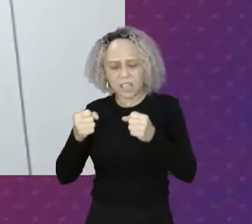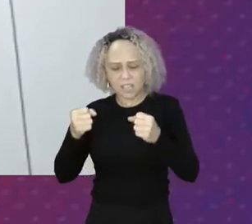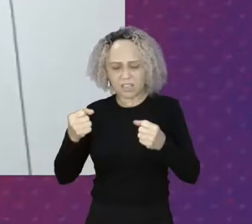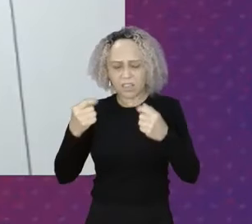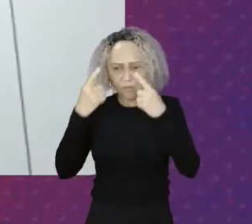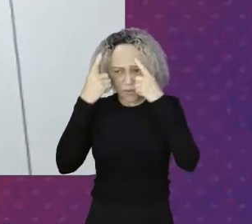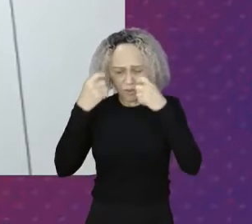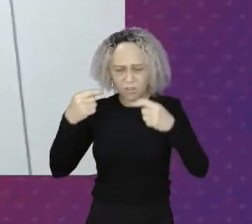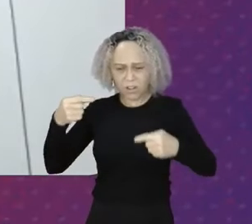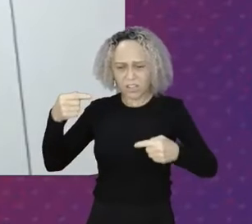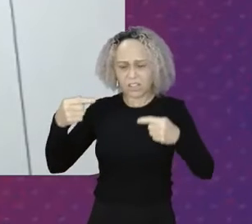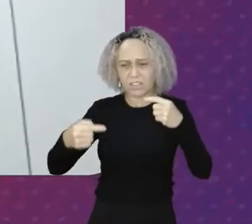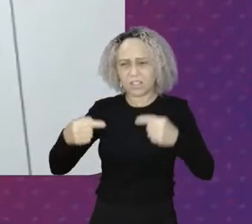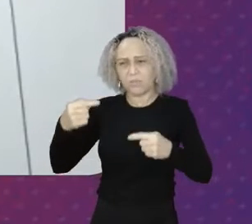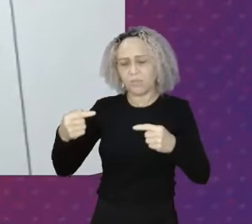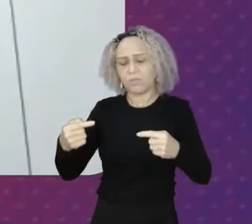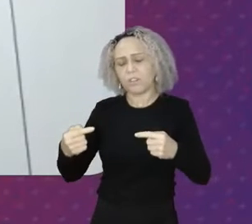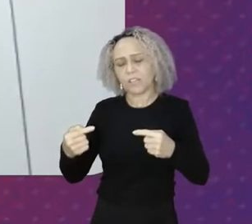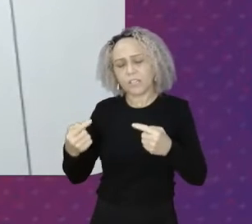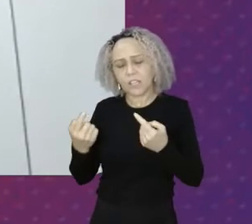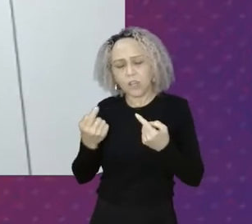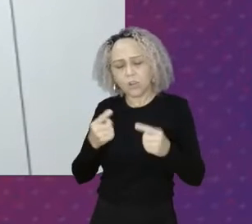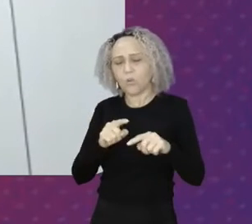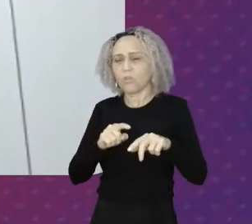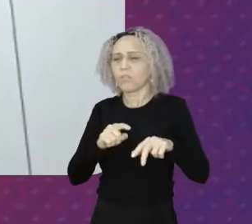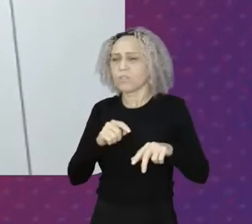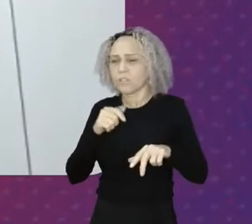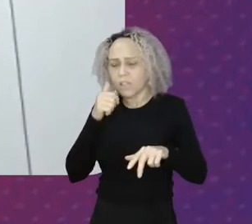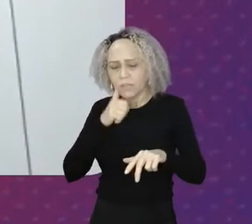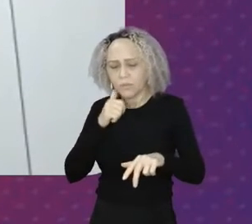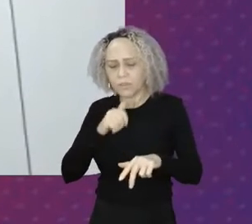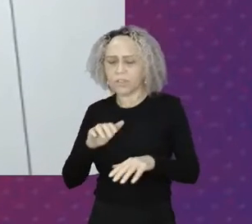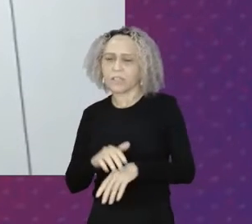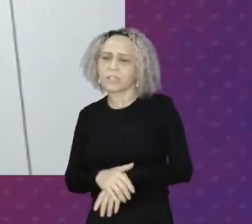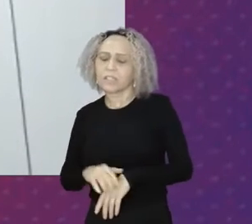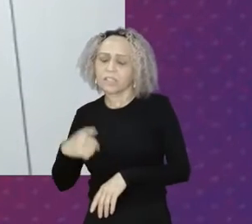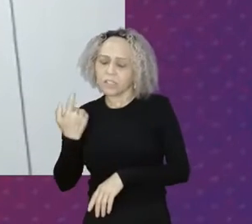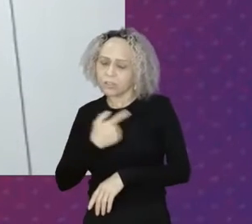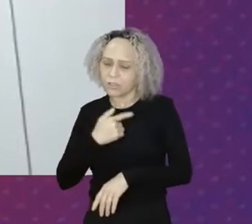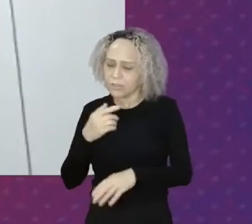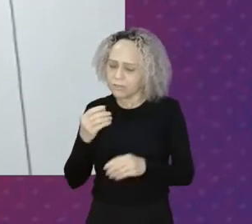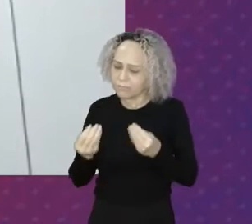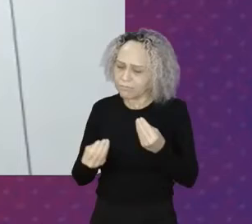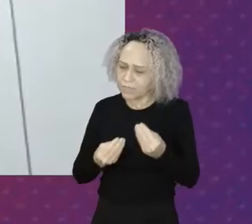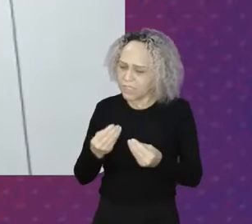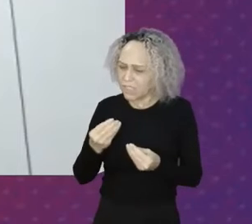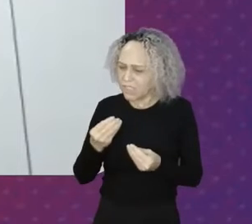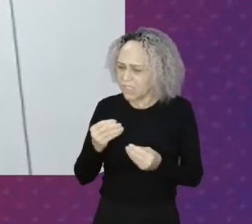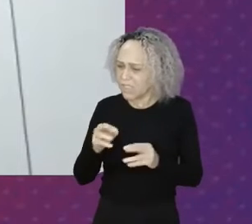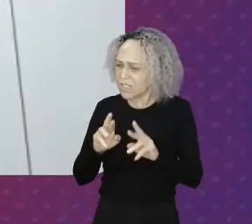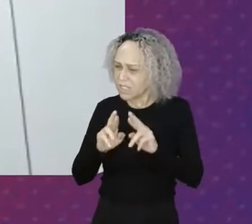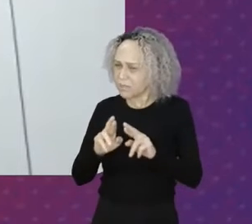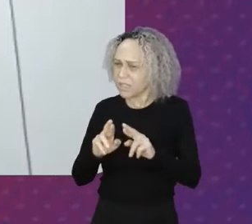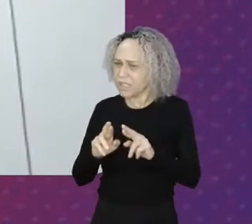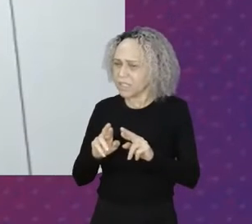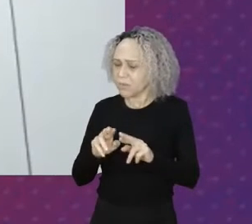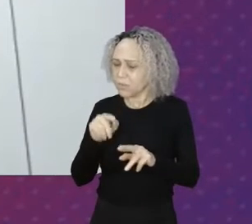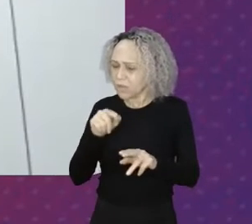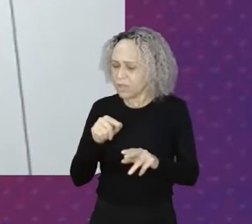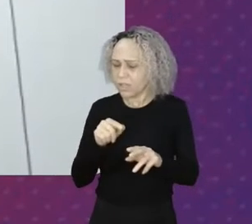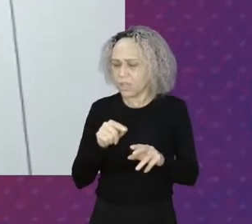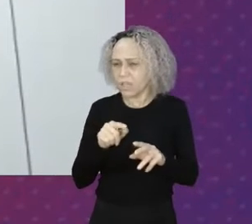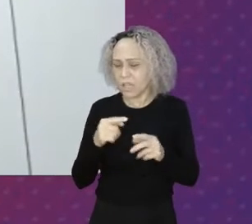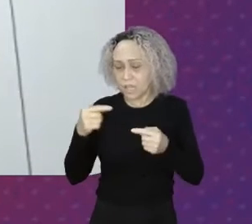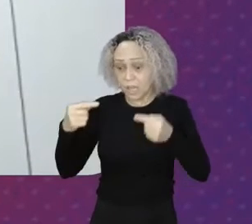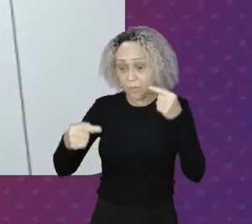no Brasil e a gente espera que essa política nacional de enfrentamento à violência política contra as mulheres, ela seja realmente um marco